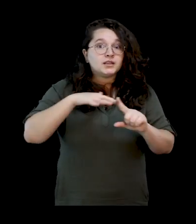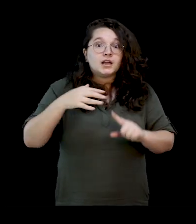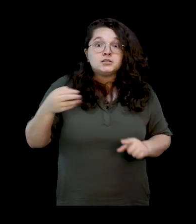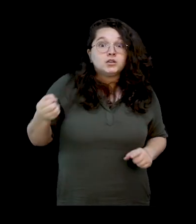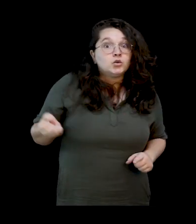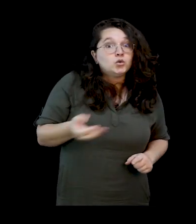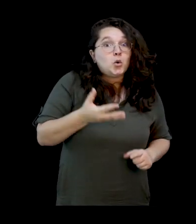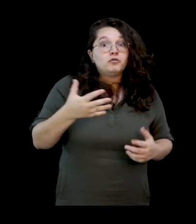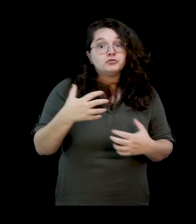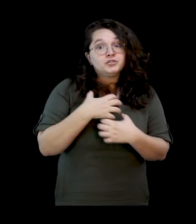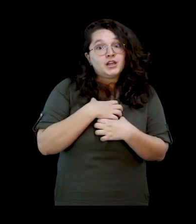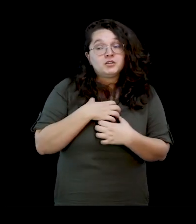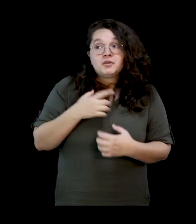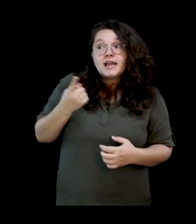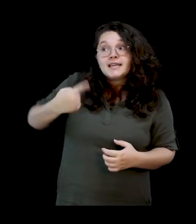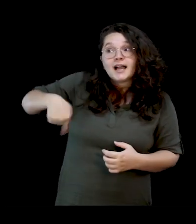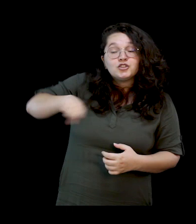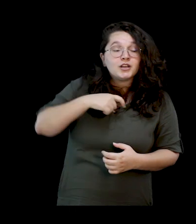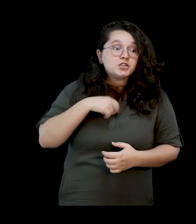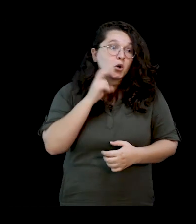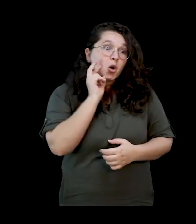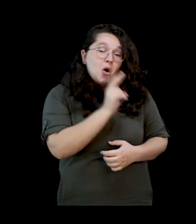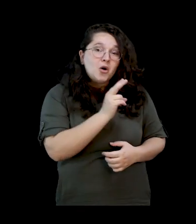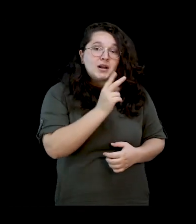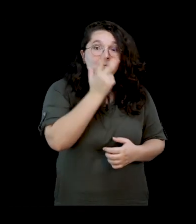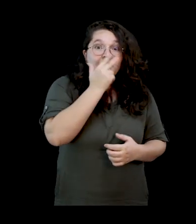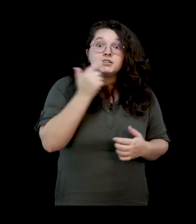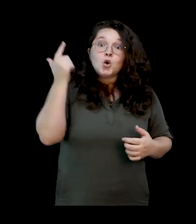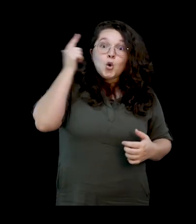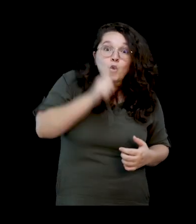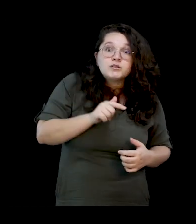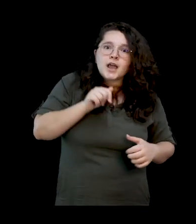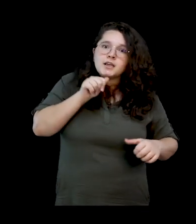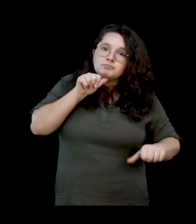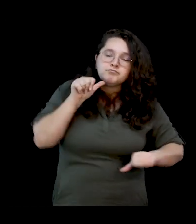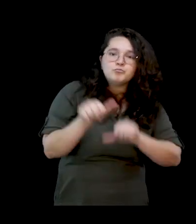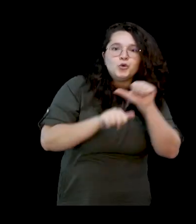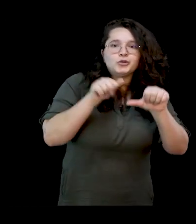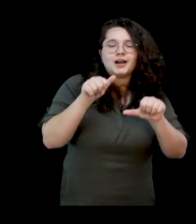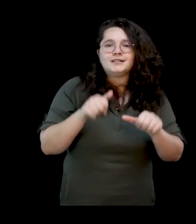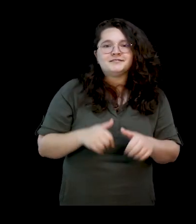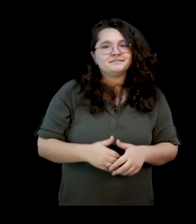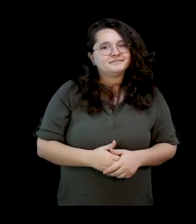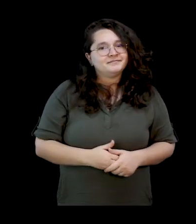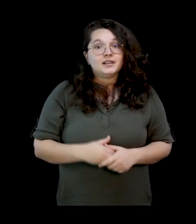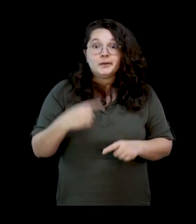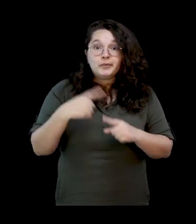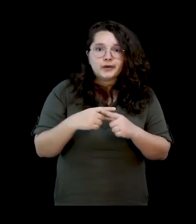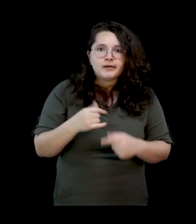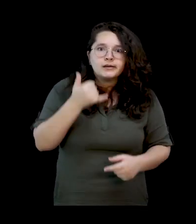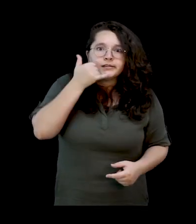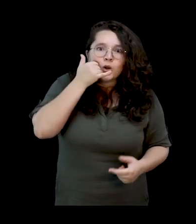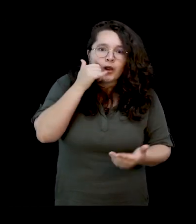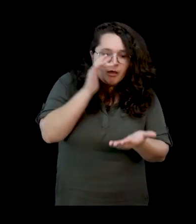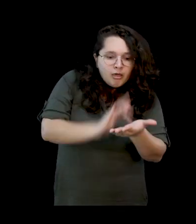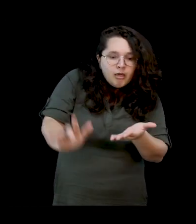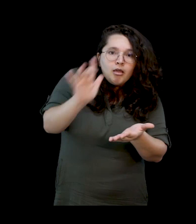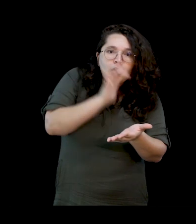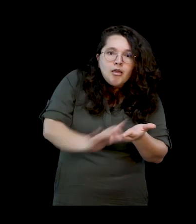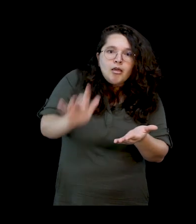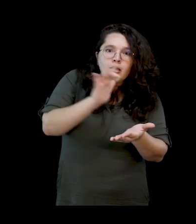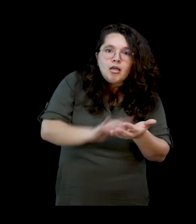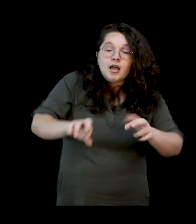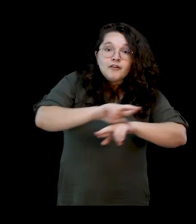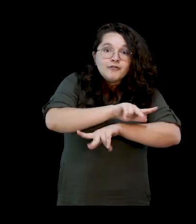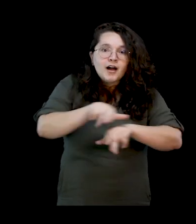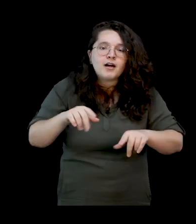social. E a gente não tem forças, aparentemente, para nos opormos a isso. Não? Com toda a quantidade de celulares